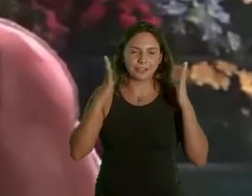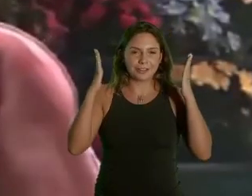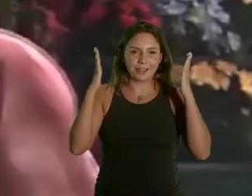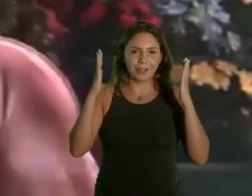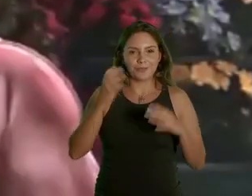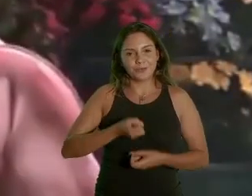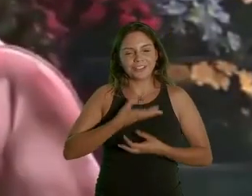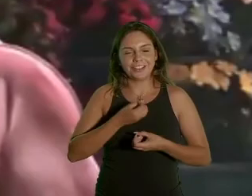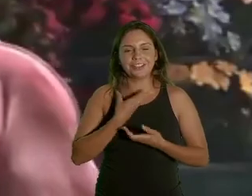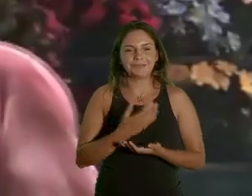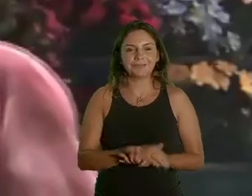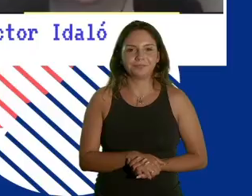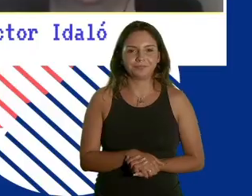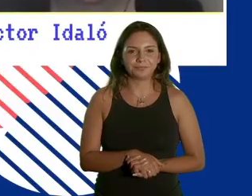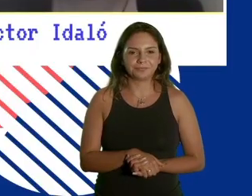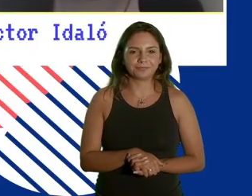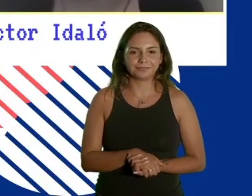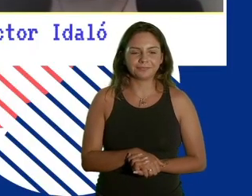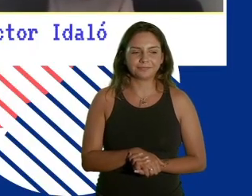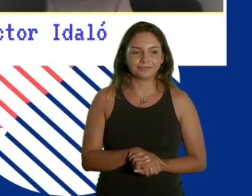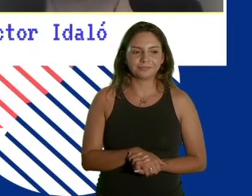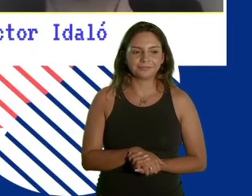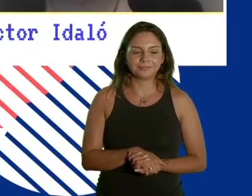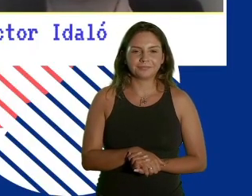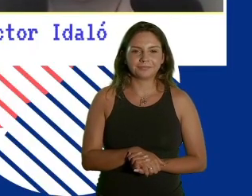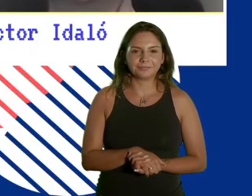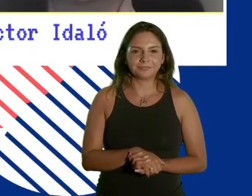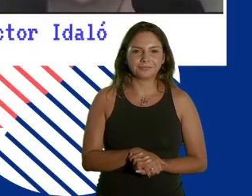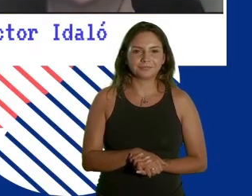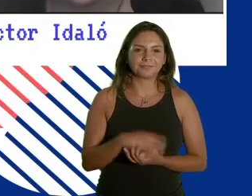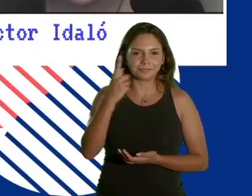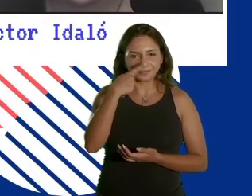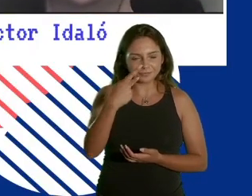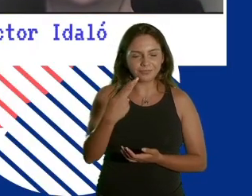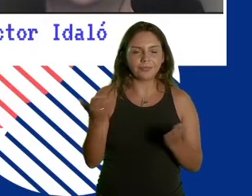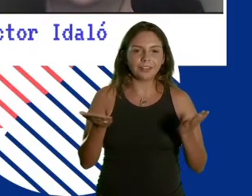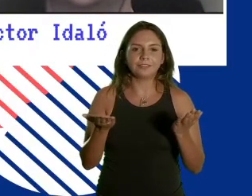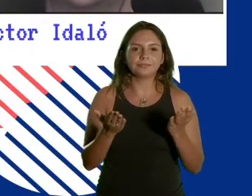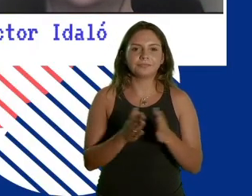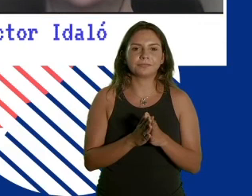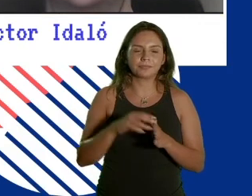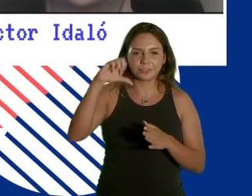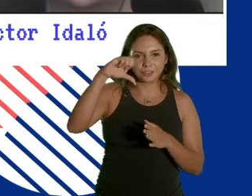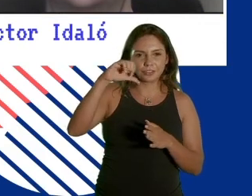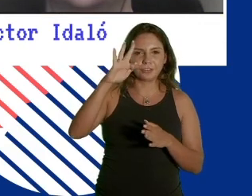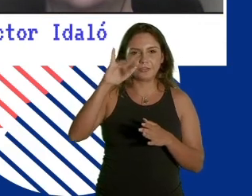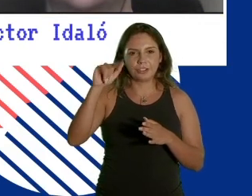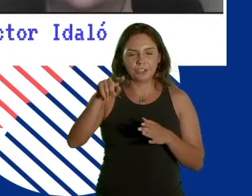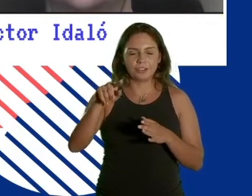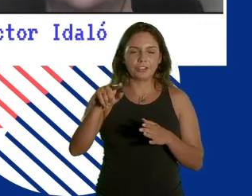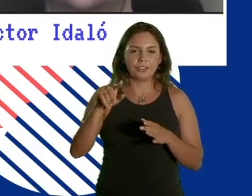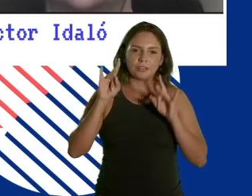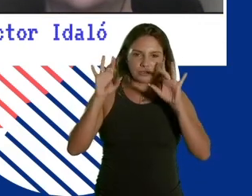poesia. Viva! E viva a poesia. Nós falamos aqui hoje, no nono Filiaraxá, essa